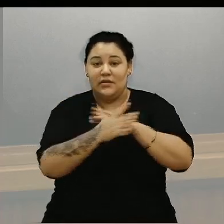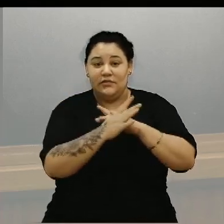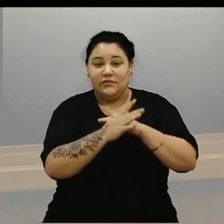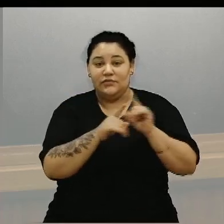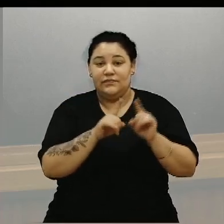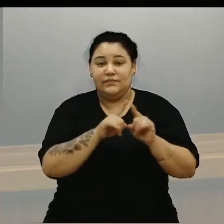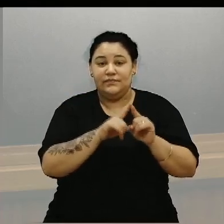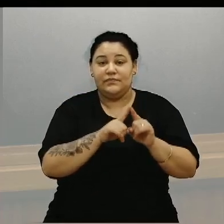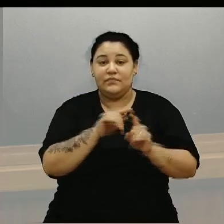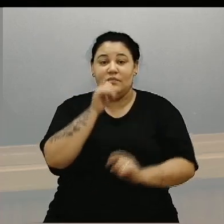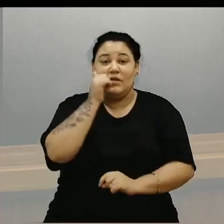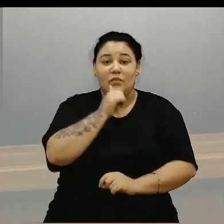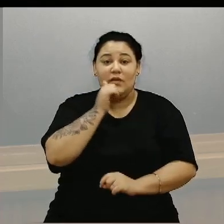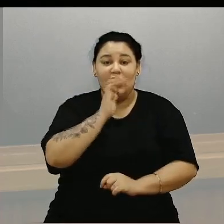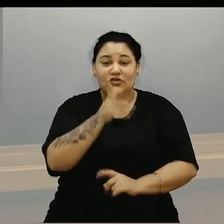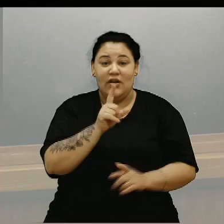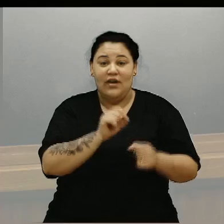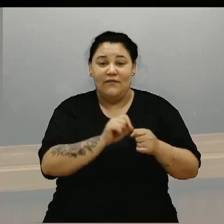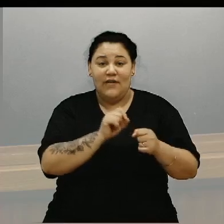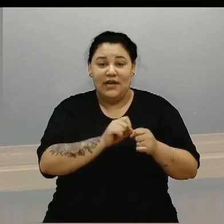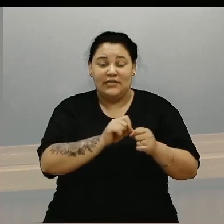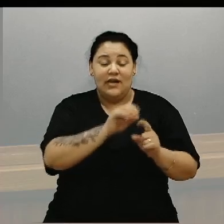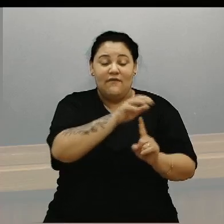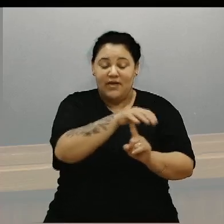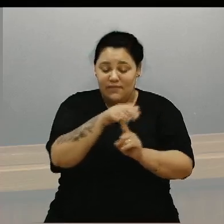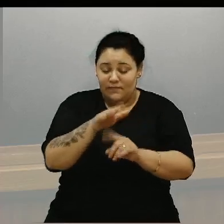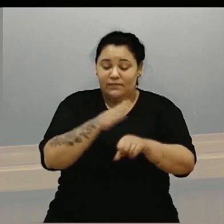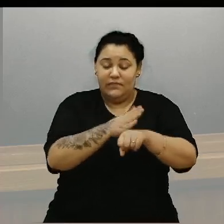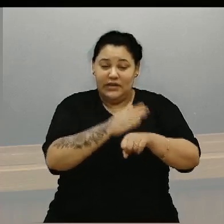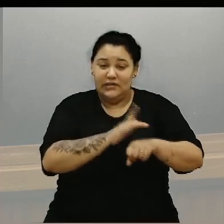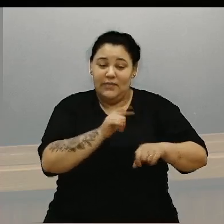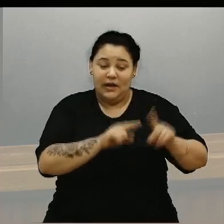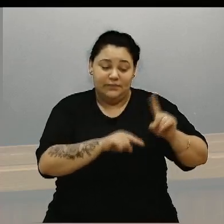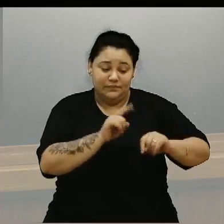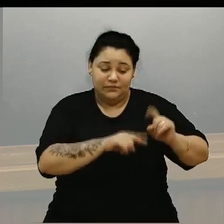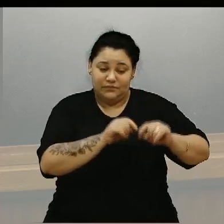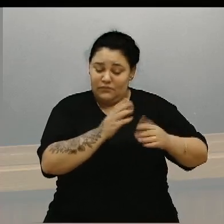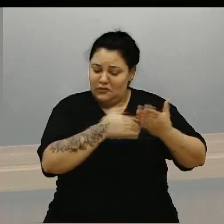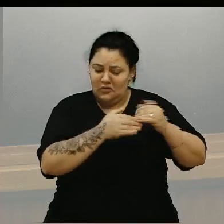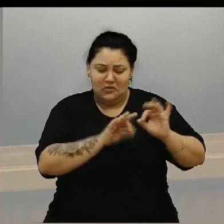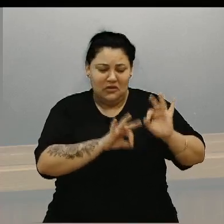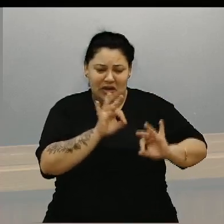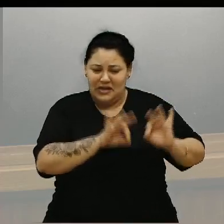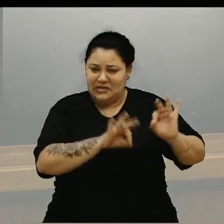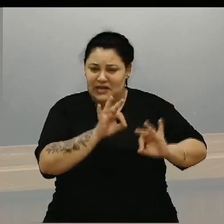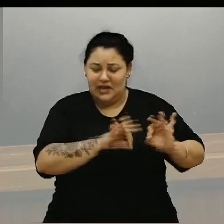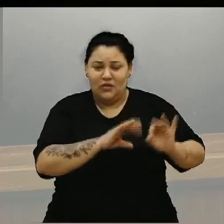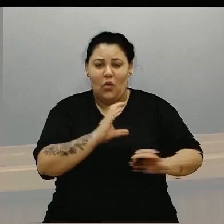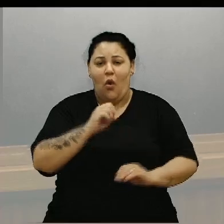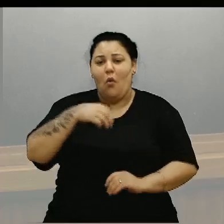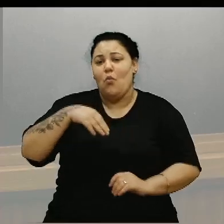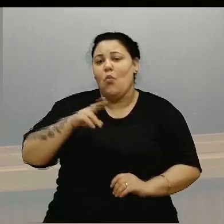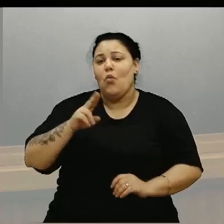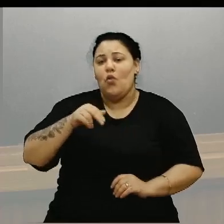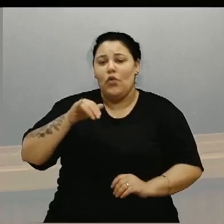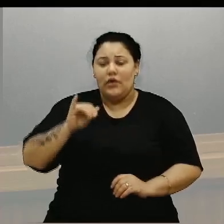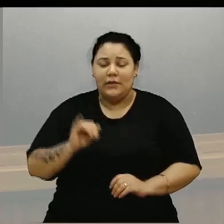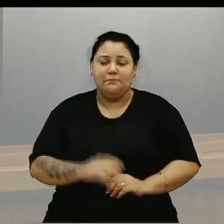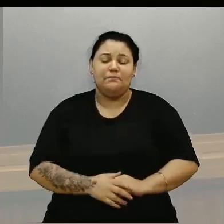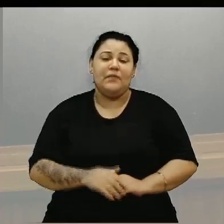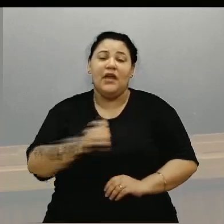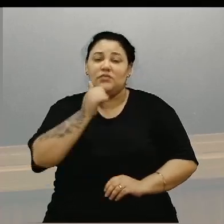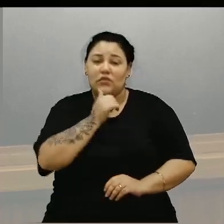as mulheres já fazem essa feira, é uma atividade organizada pelo Comune, pelas mulheres